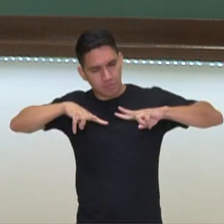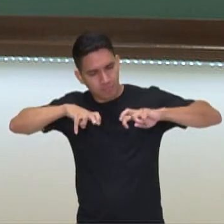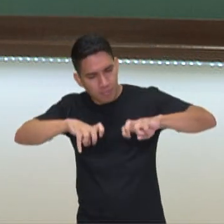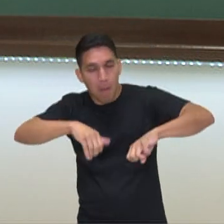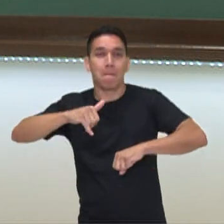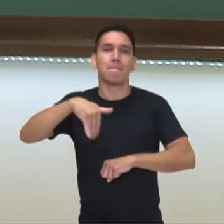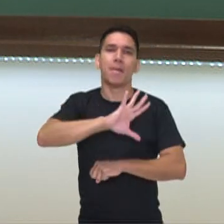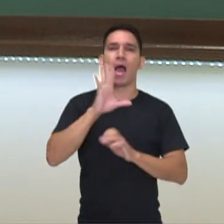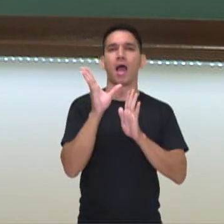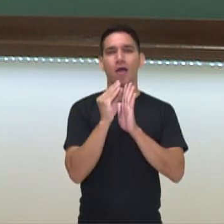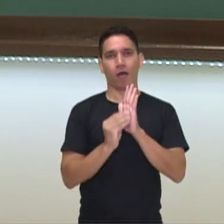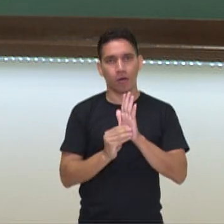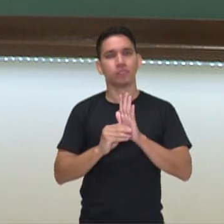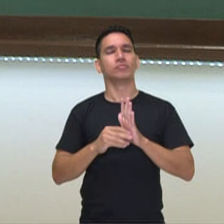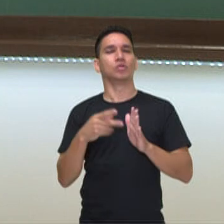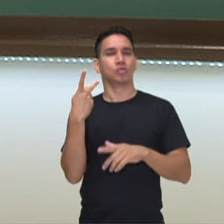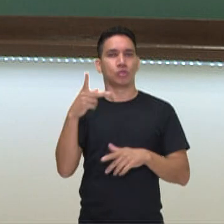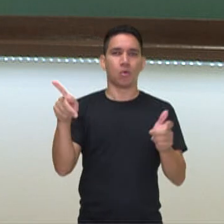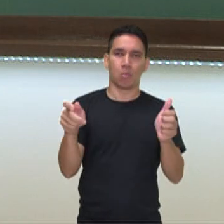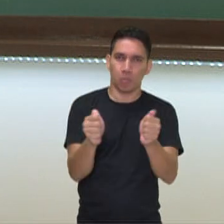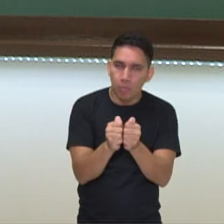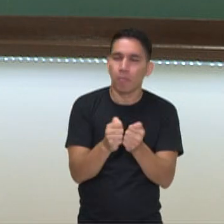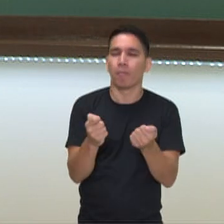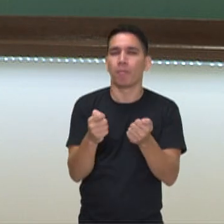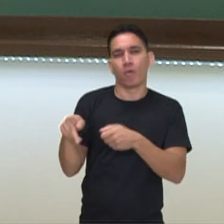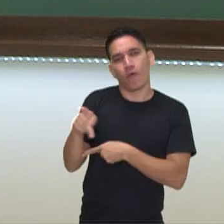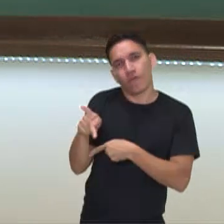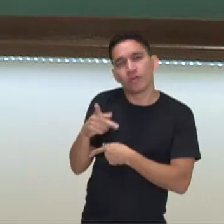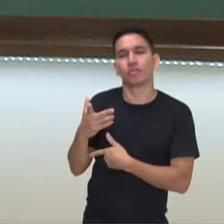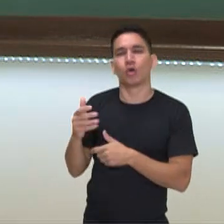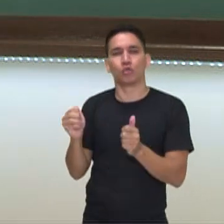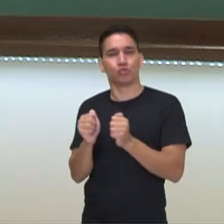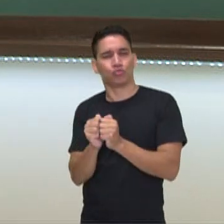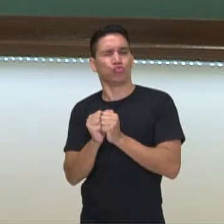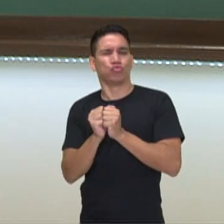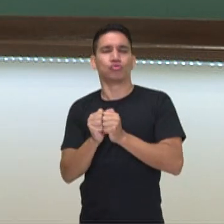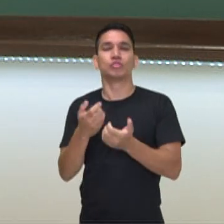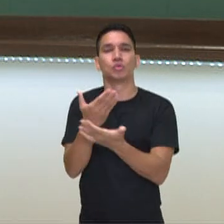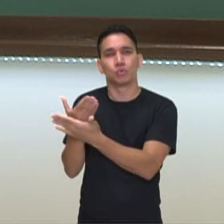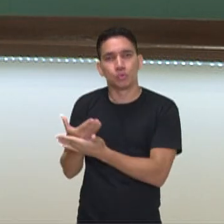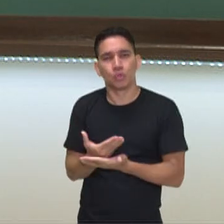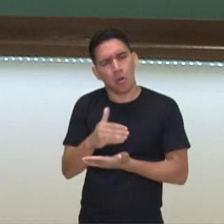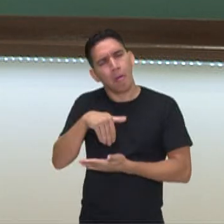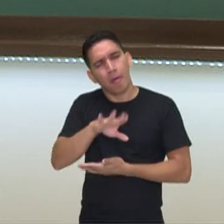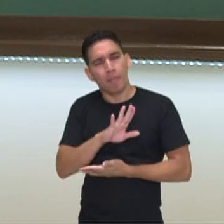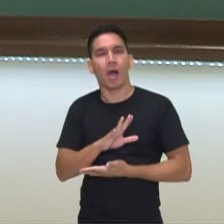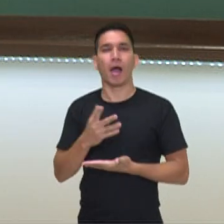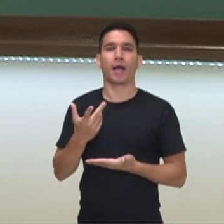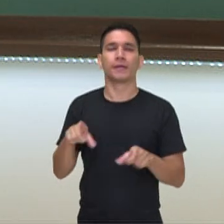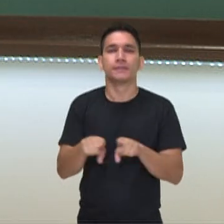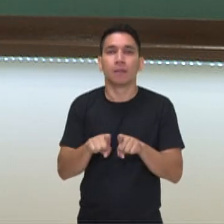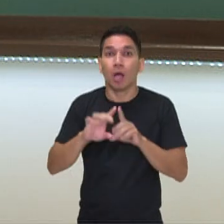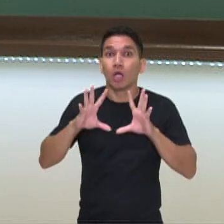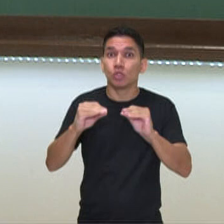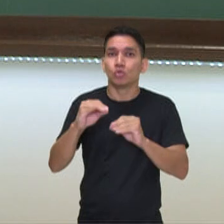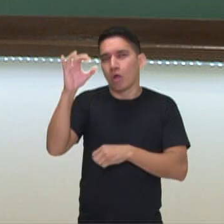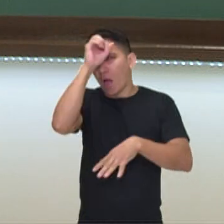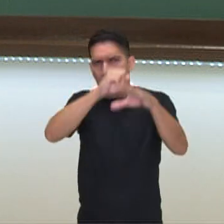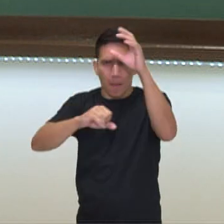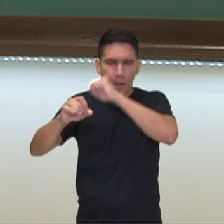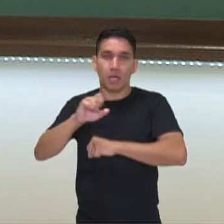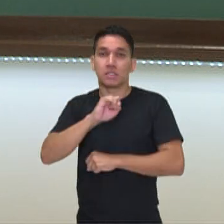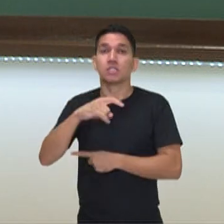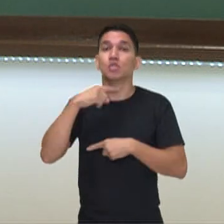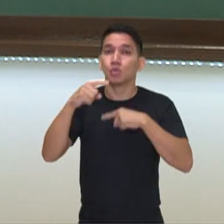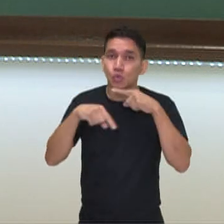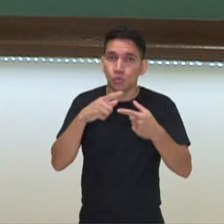mais esse conteúdo aí com o seu professor, com sua professora, né? E estude mais, coloque tudo que você aprendeu, se quiser tirar